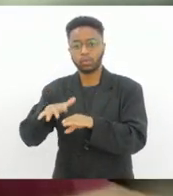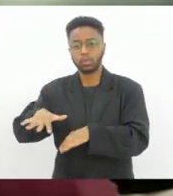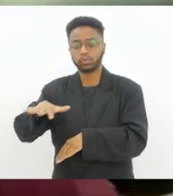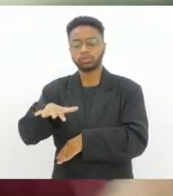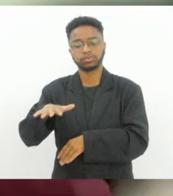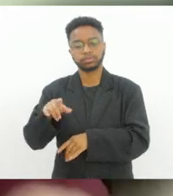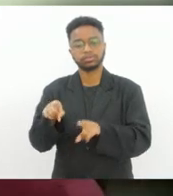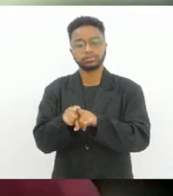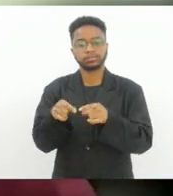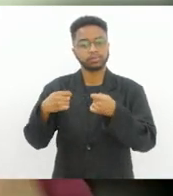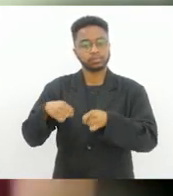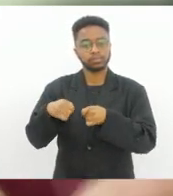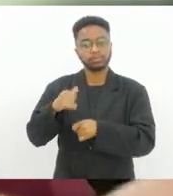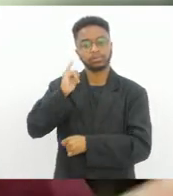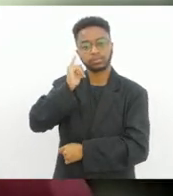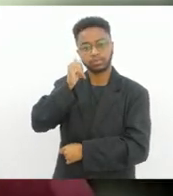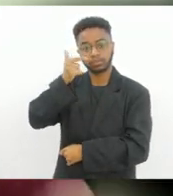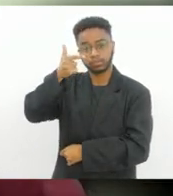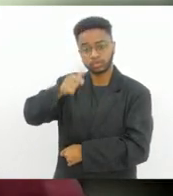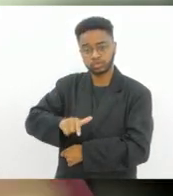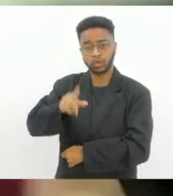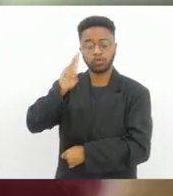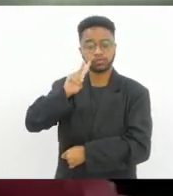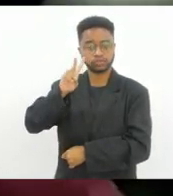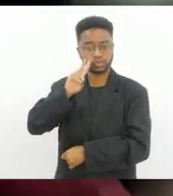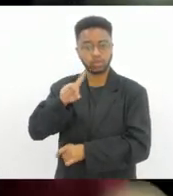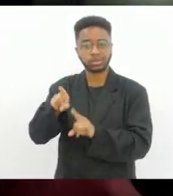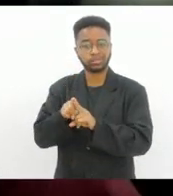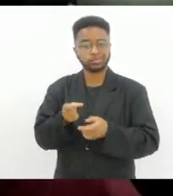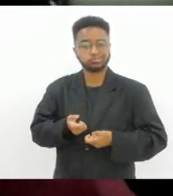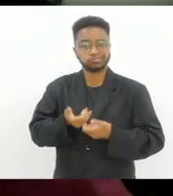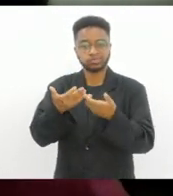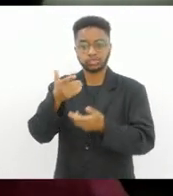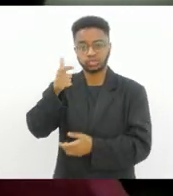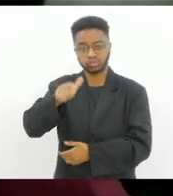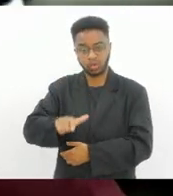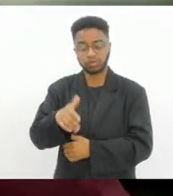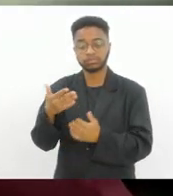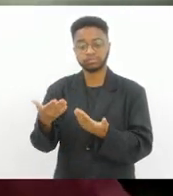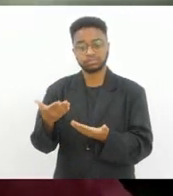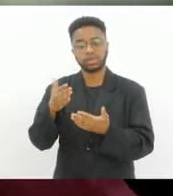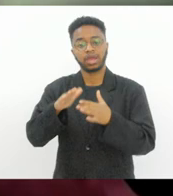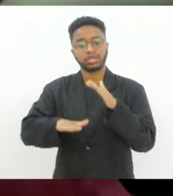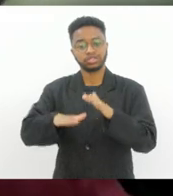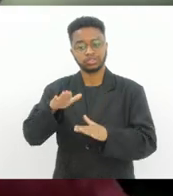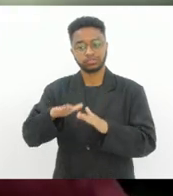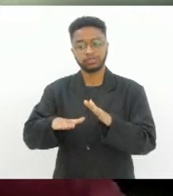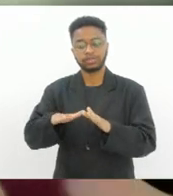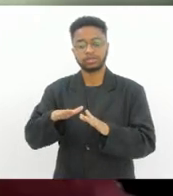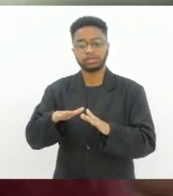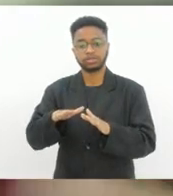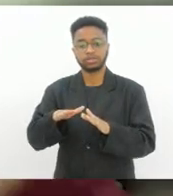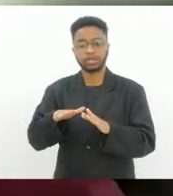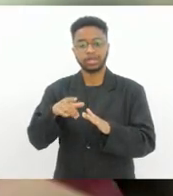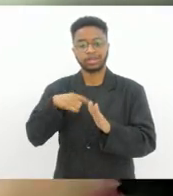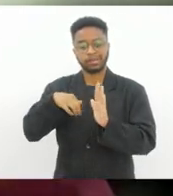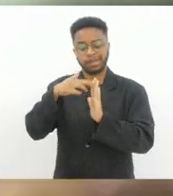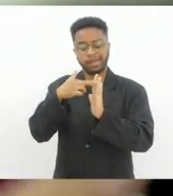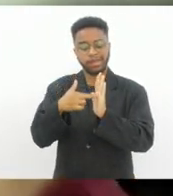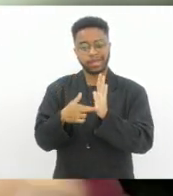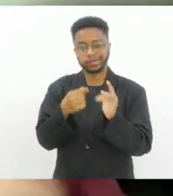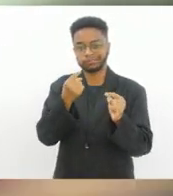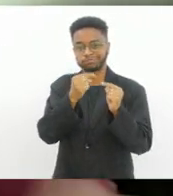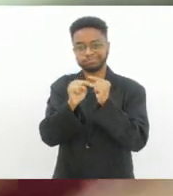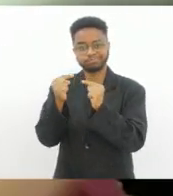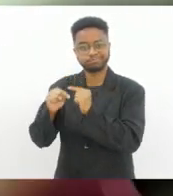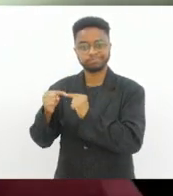passar pelo processo de contar a sua história de novo, de se expor, e muitas vezes são submetidas a protocolos que não fazem muito